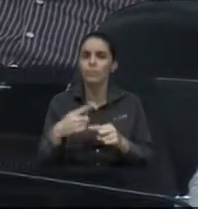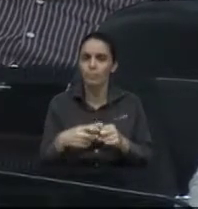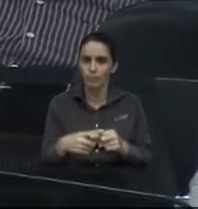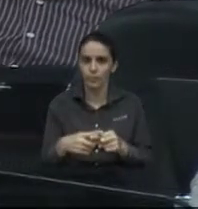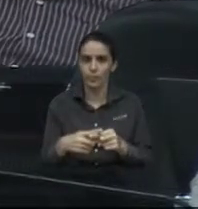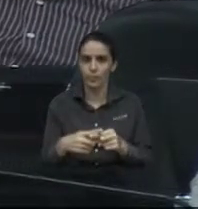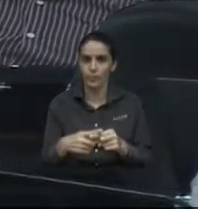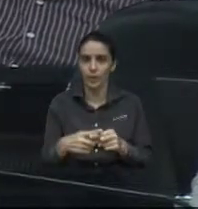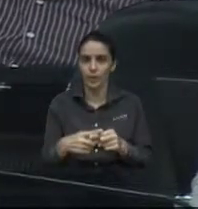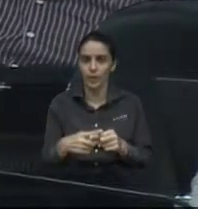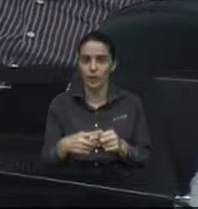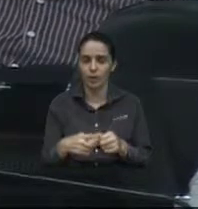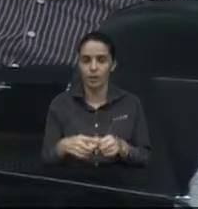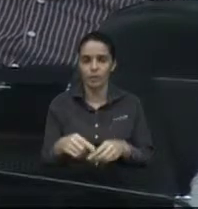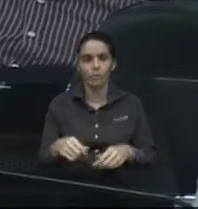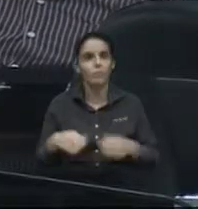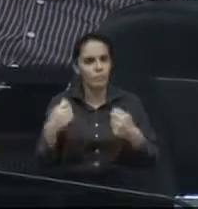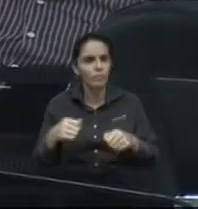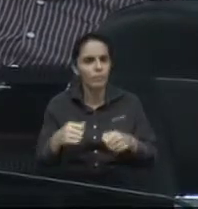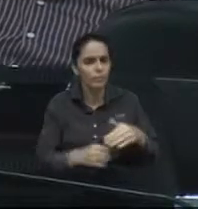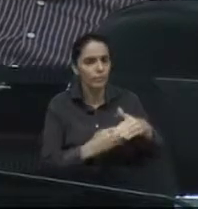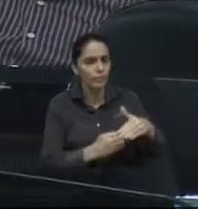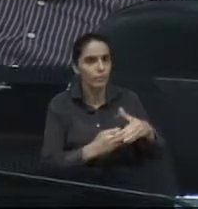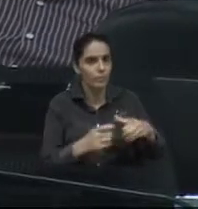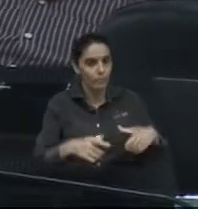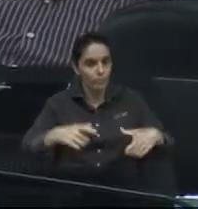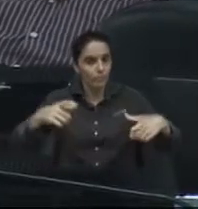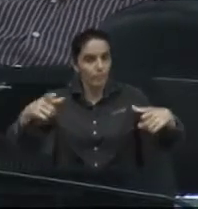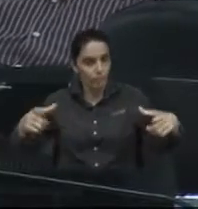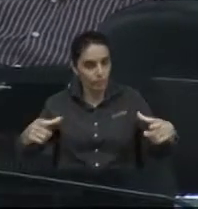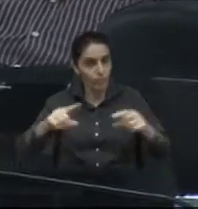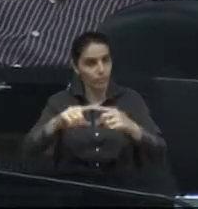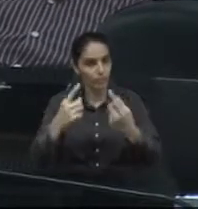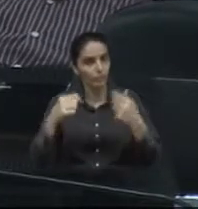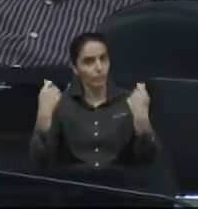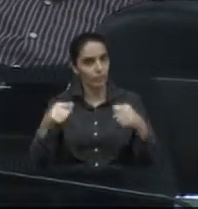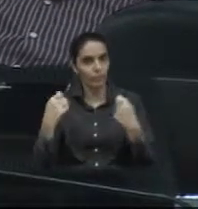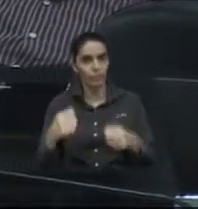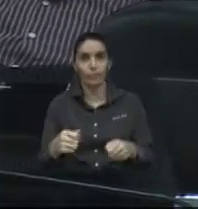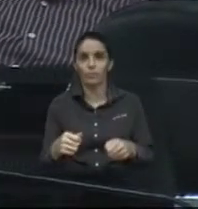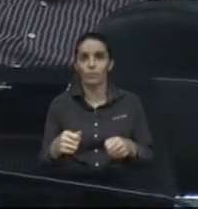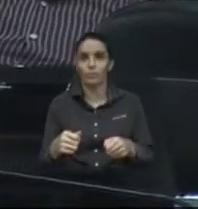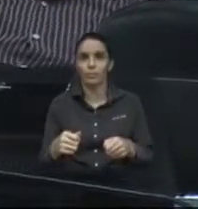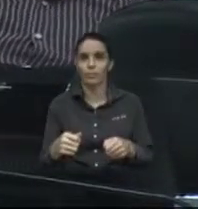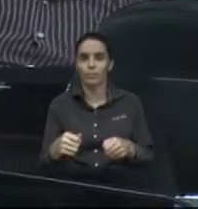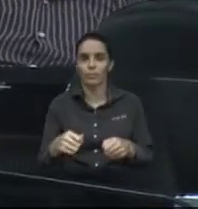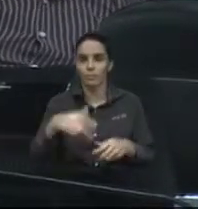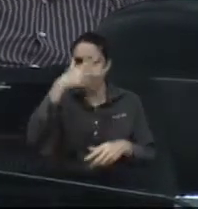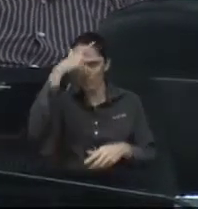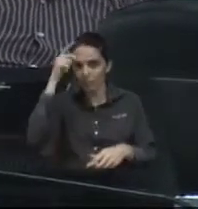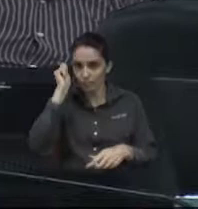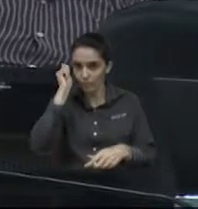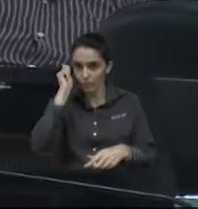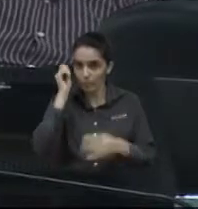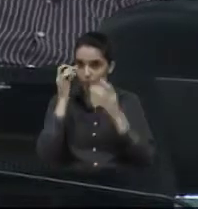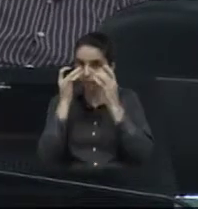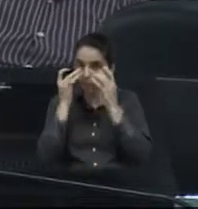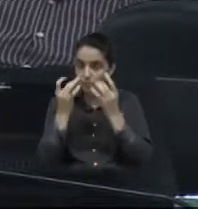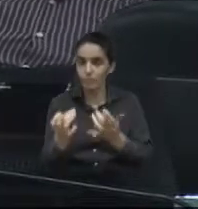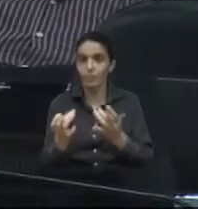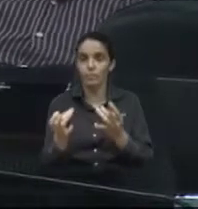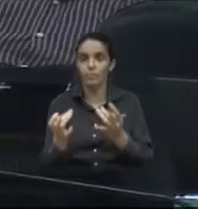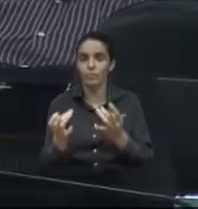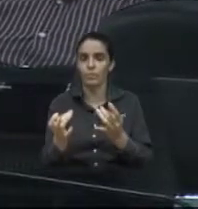que trazer grandes empresas, mas temos que ter uma ação do executivo para poder dar